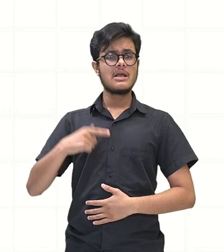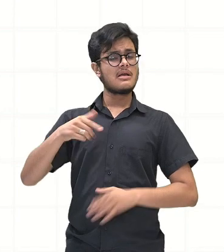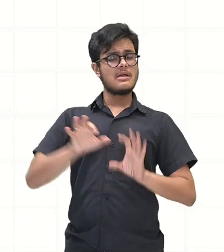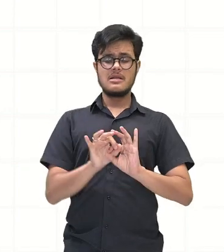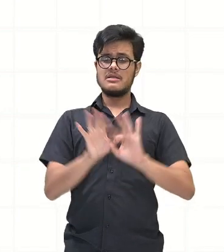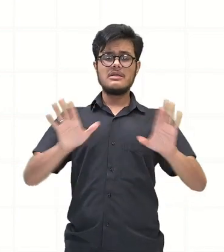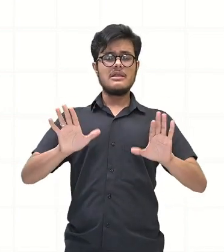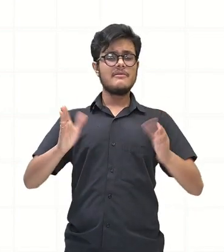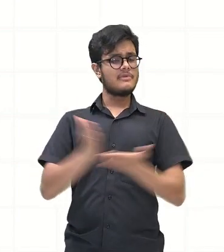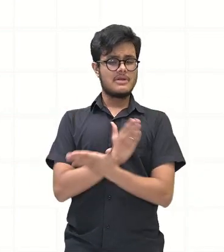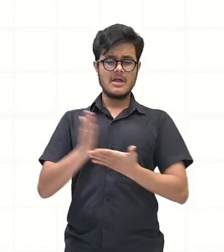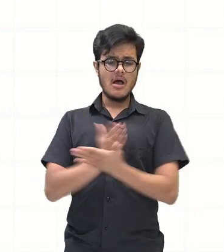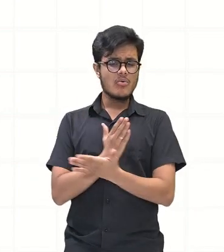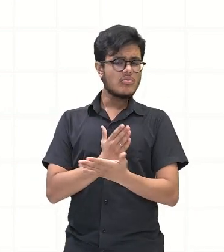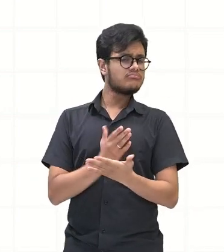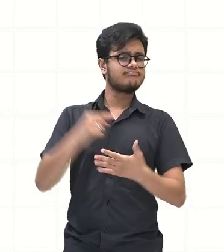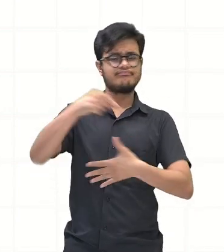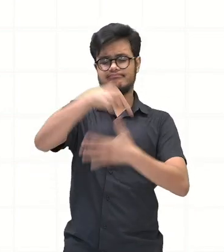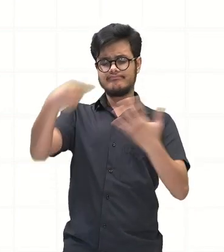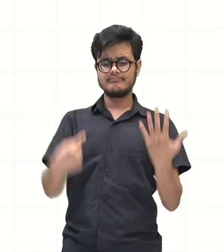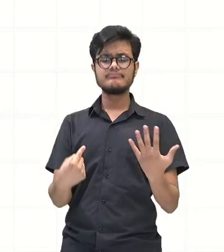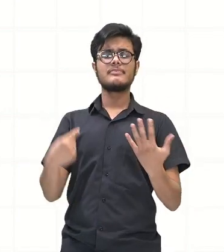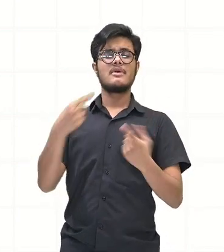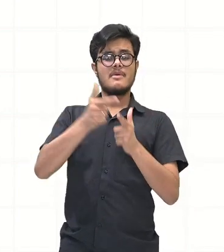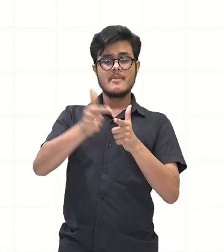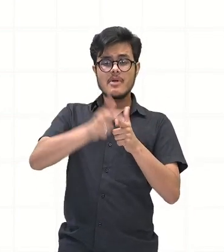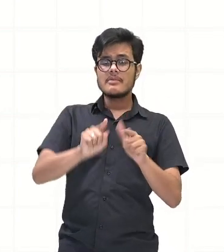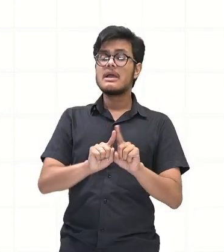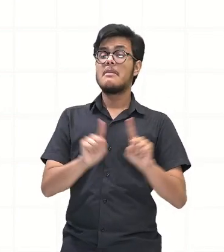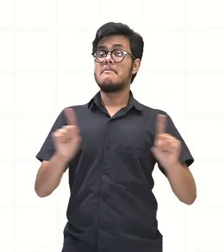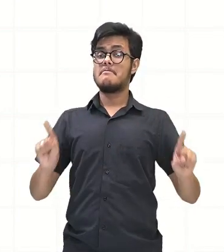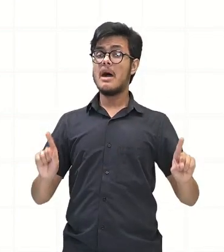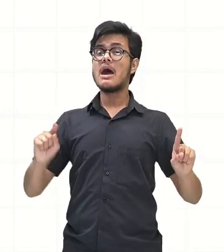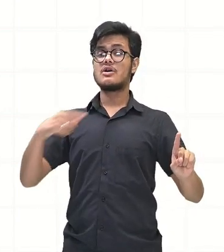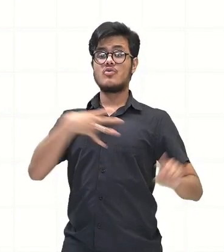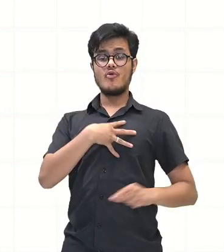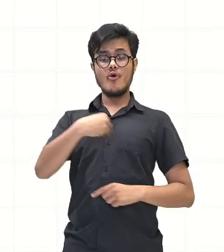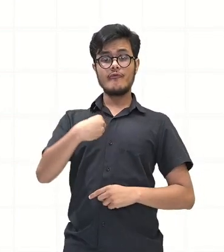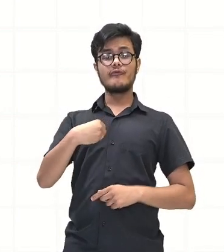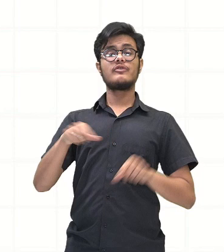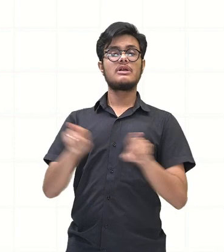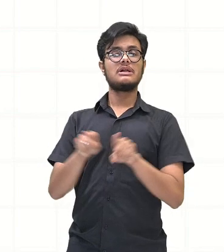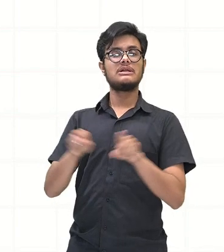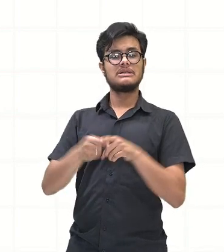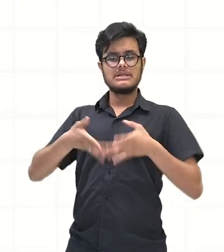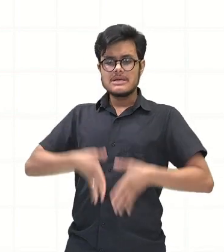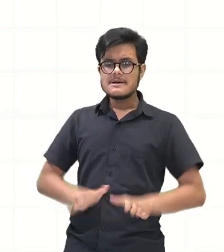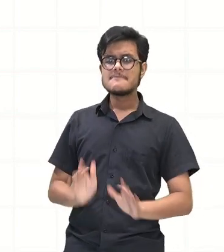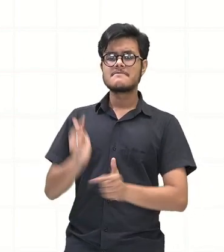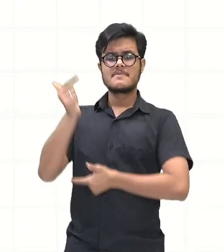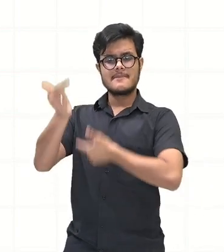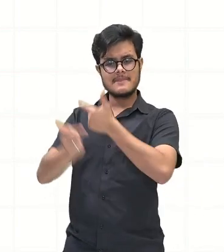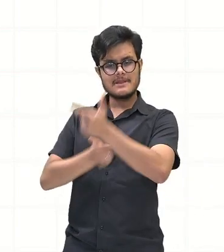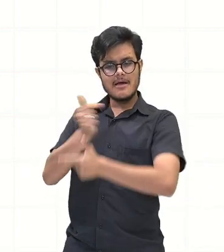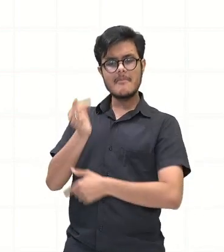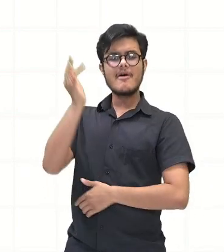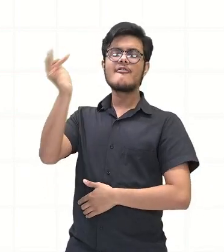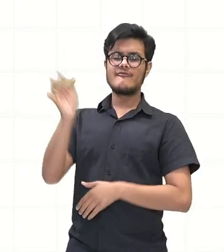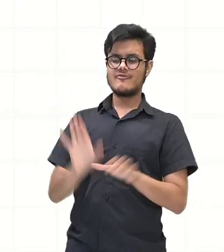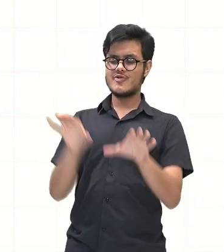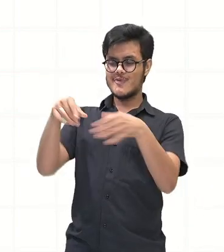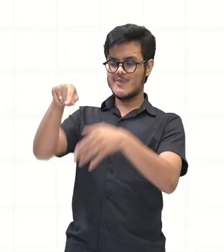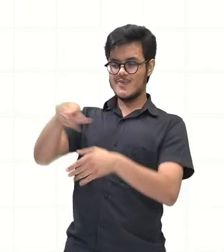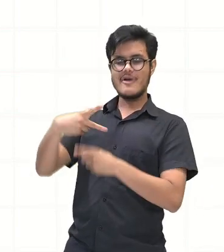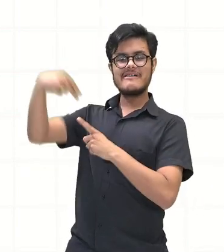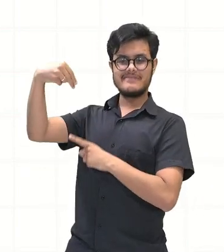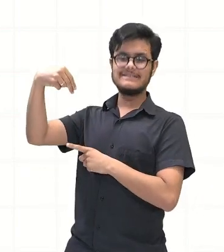em algumas situações, mas também esses filhos poderiam se tornar mão de obra para aquele grupo que estava